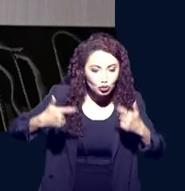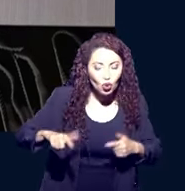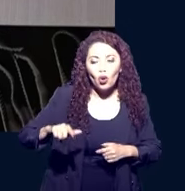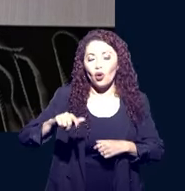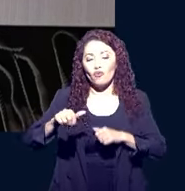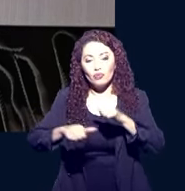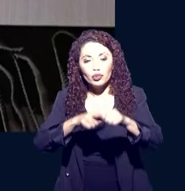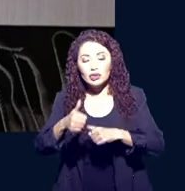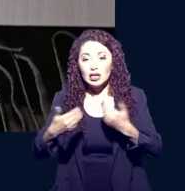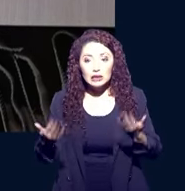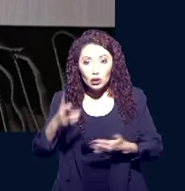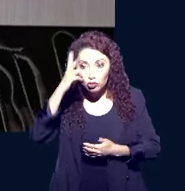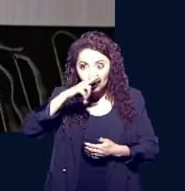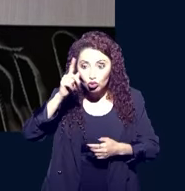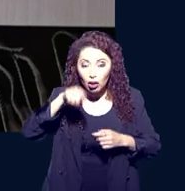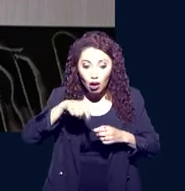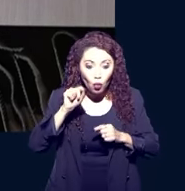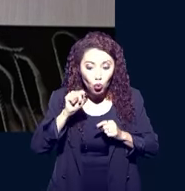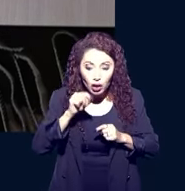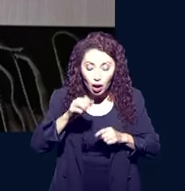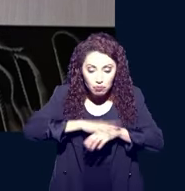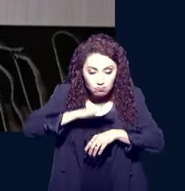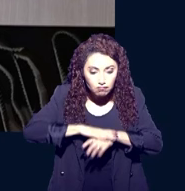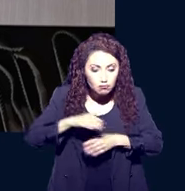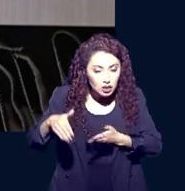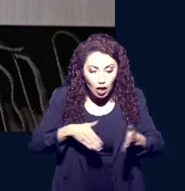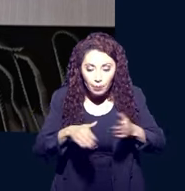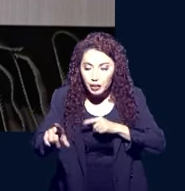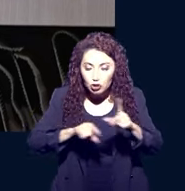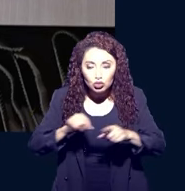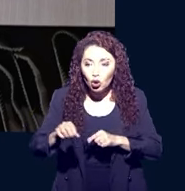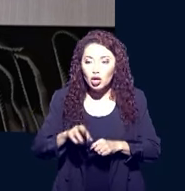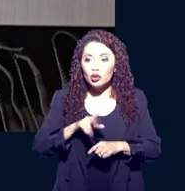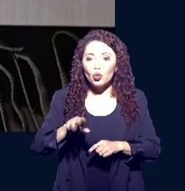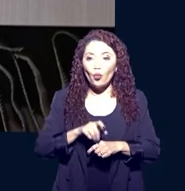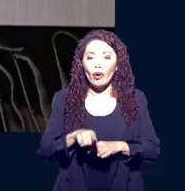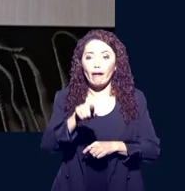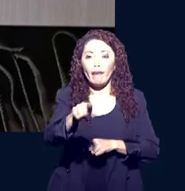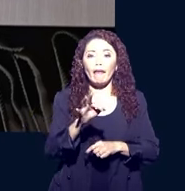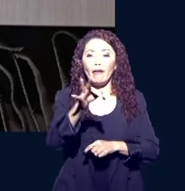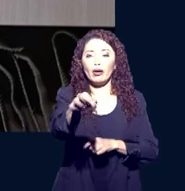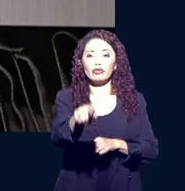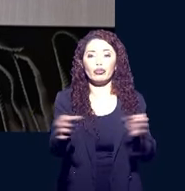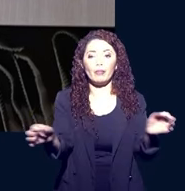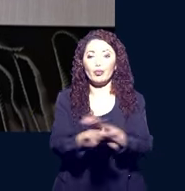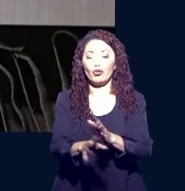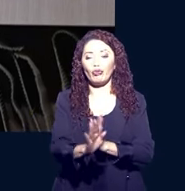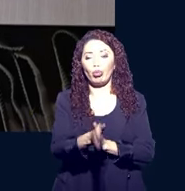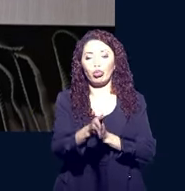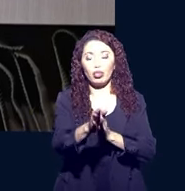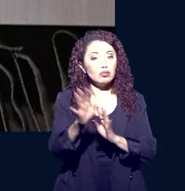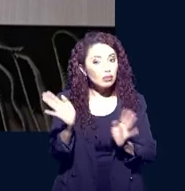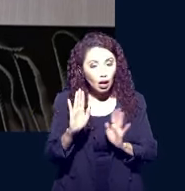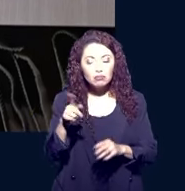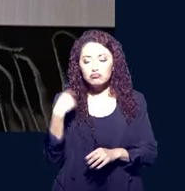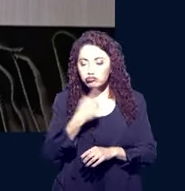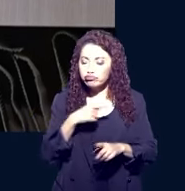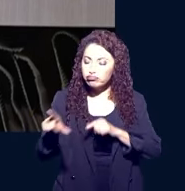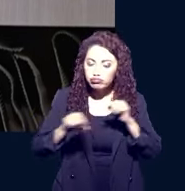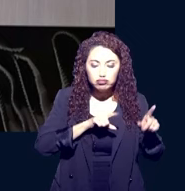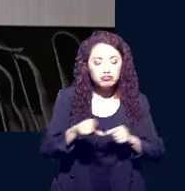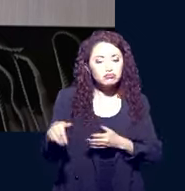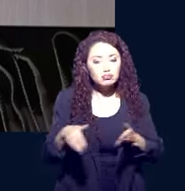caminho que se escolhe e não um destino que se cumpre de modo que nós estamos vivendo um novo